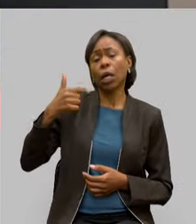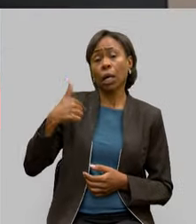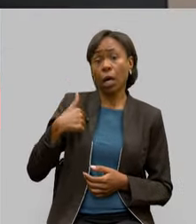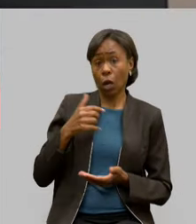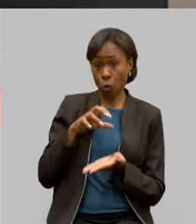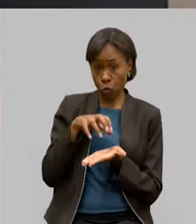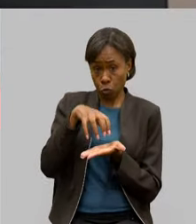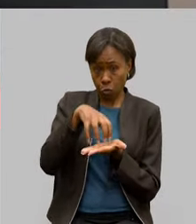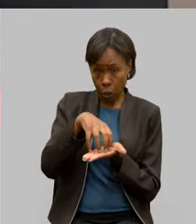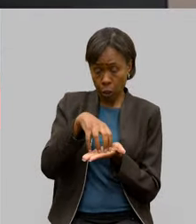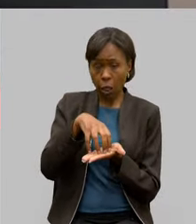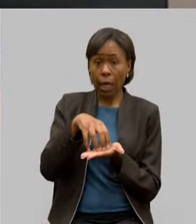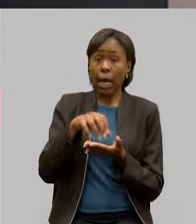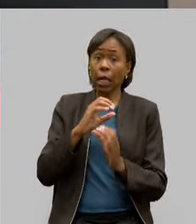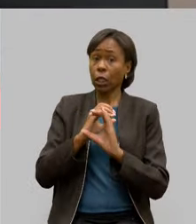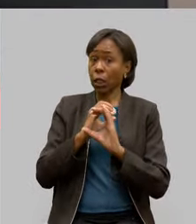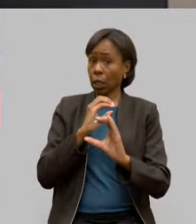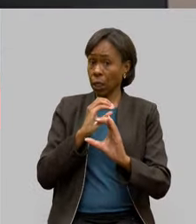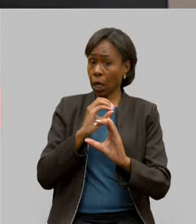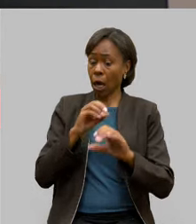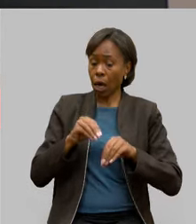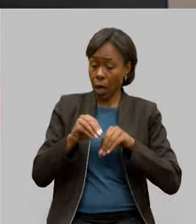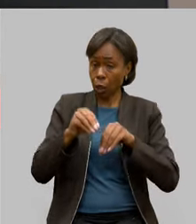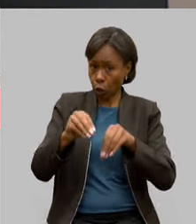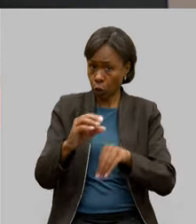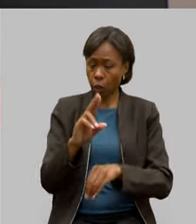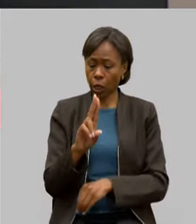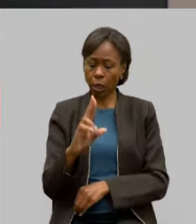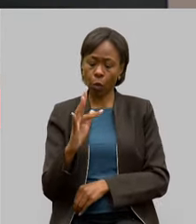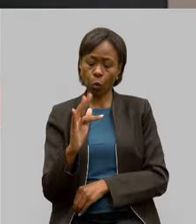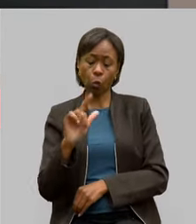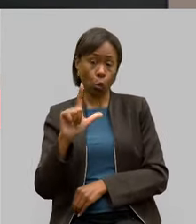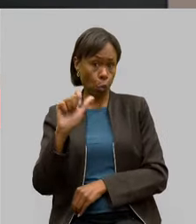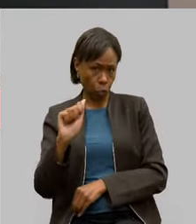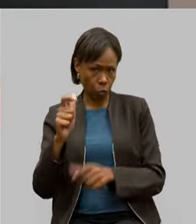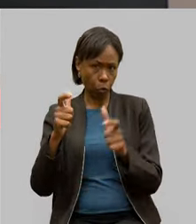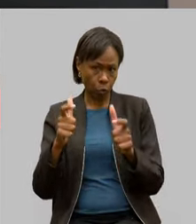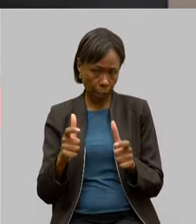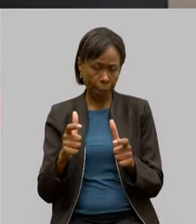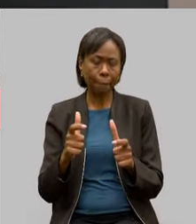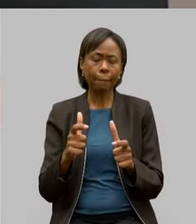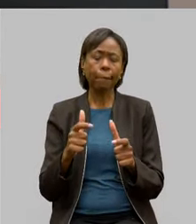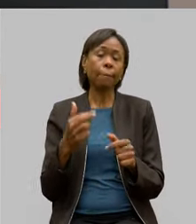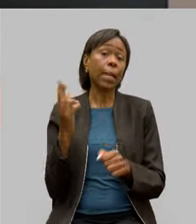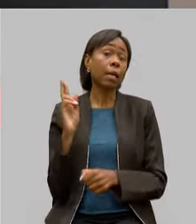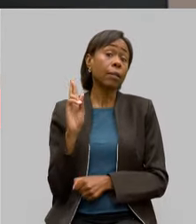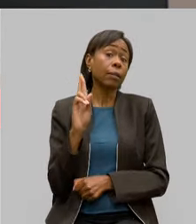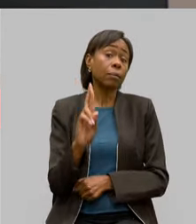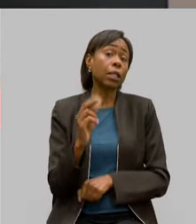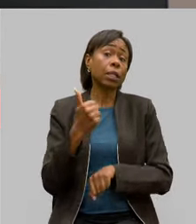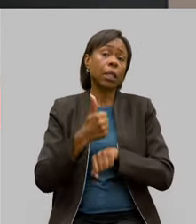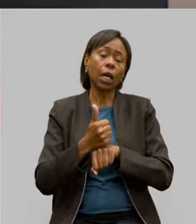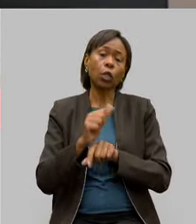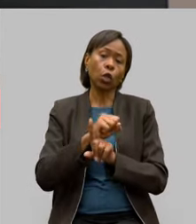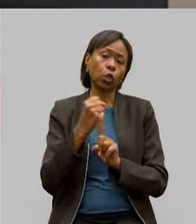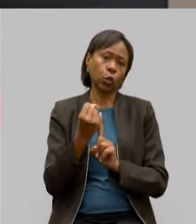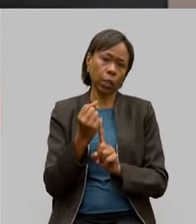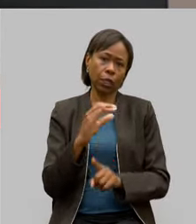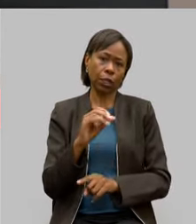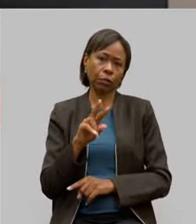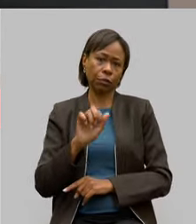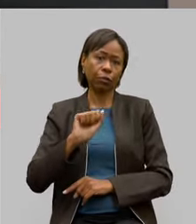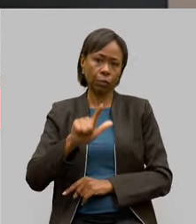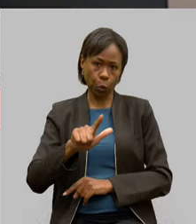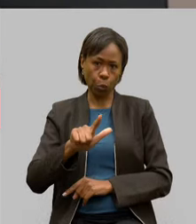Engenharia Agrícola da UFLA e tô aqui também representando né acredito a sociedade civil pelo trabalho que a gente